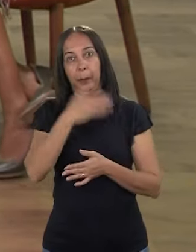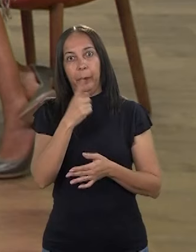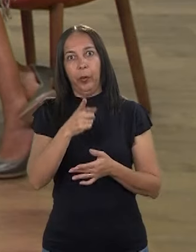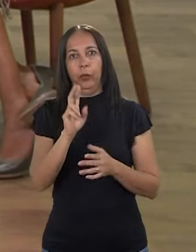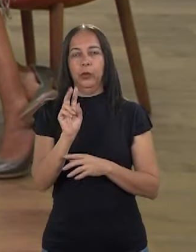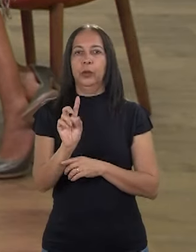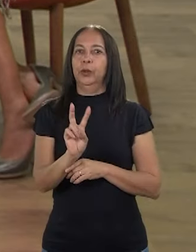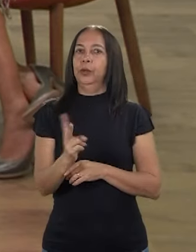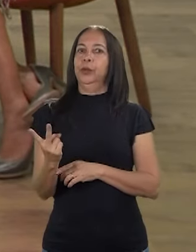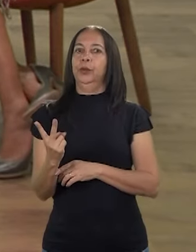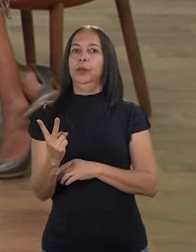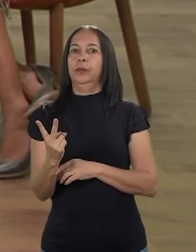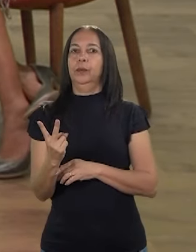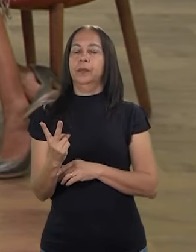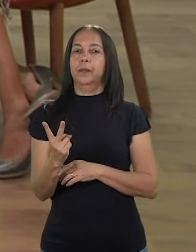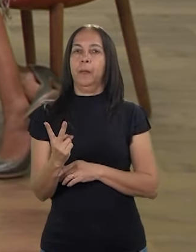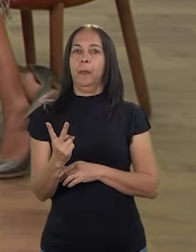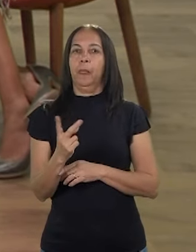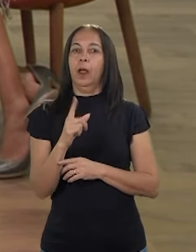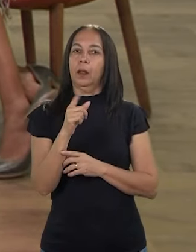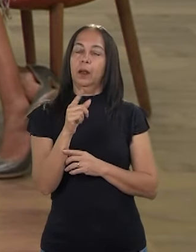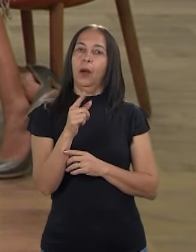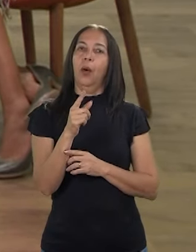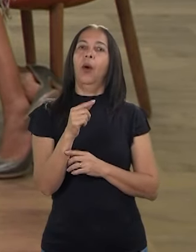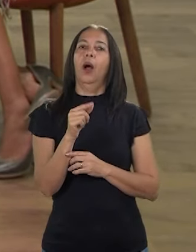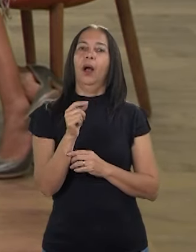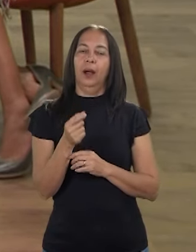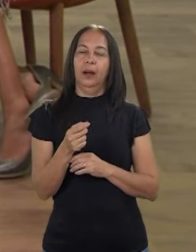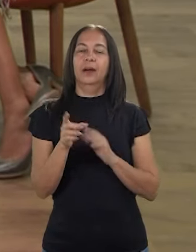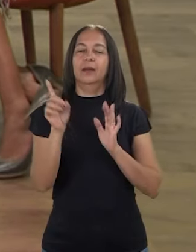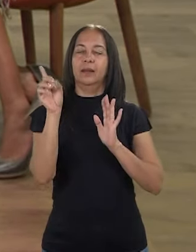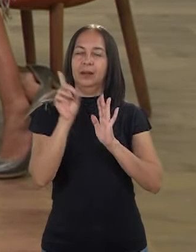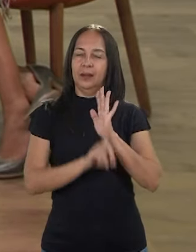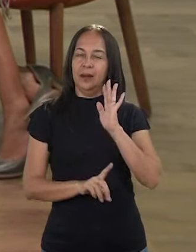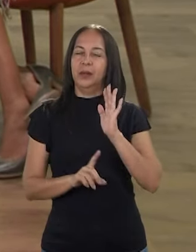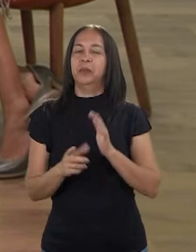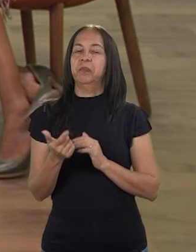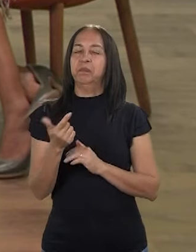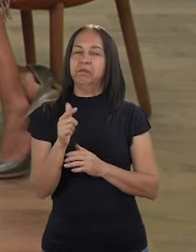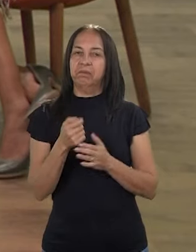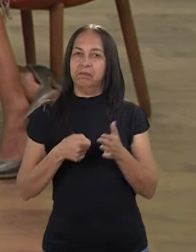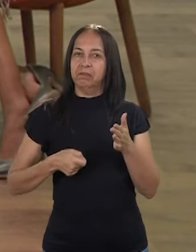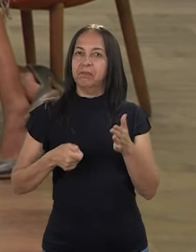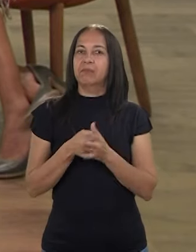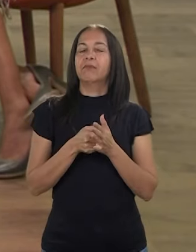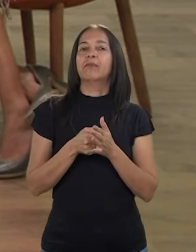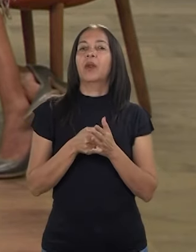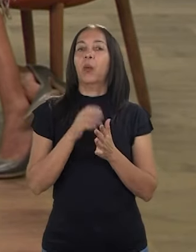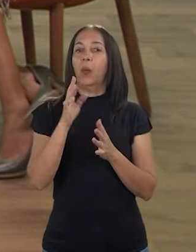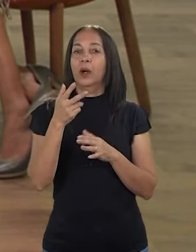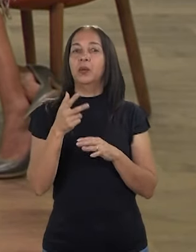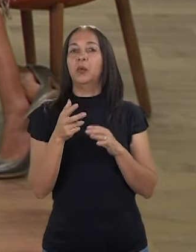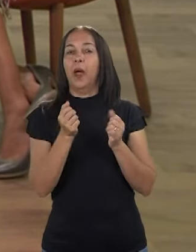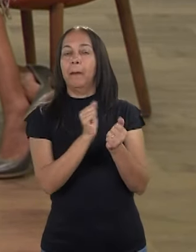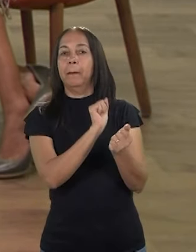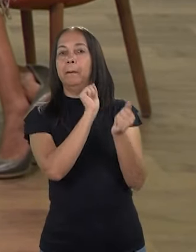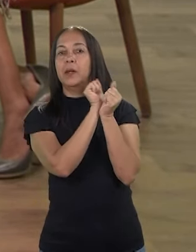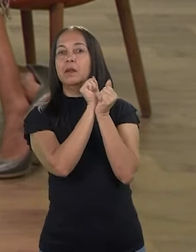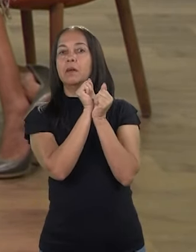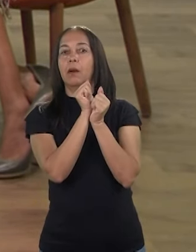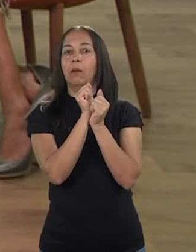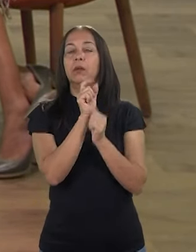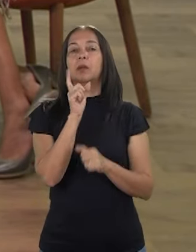contrário Então quando acontece esses casos estão sendo violações de direito existem violações absurdas de direito quando a gente fala de prisões via reconhecimento